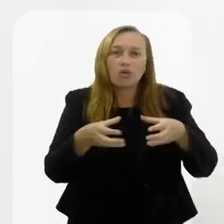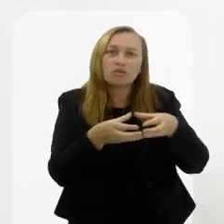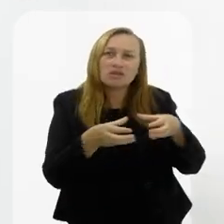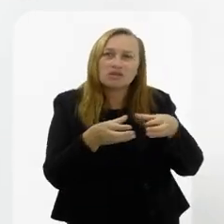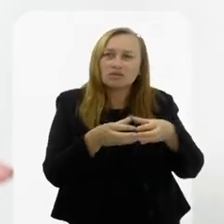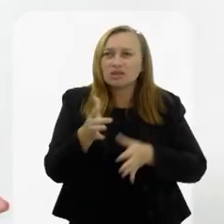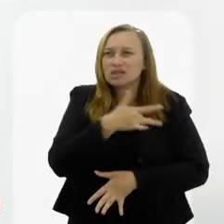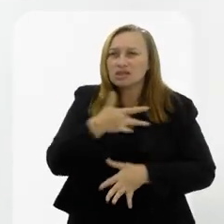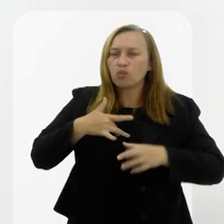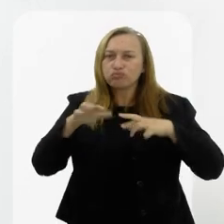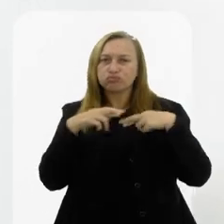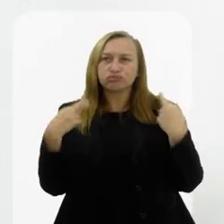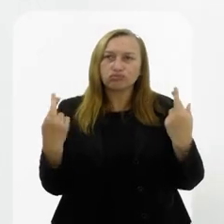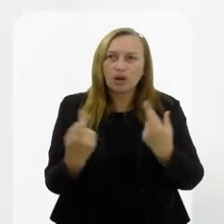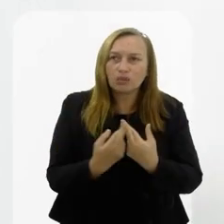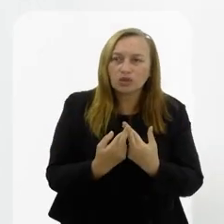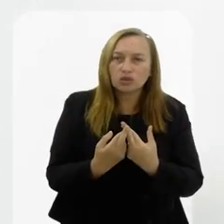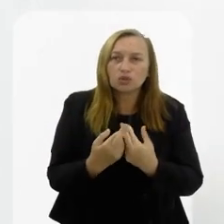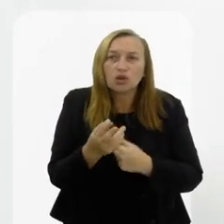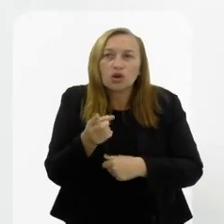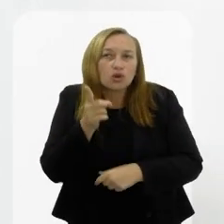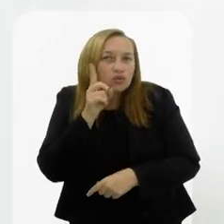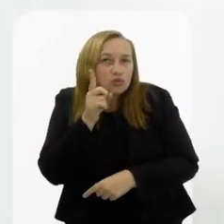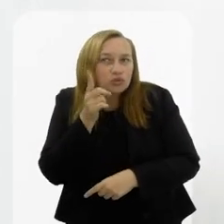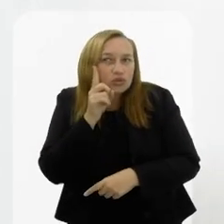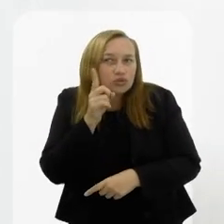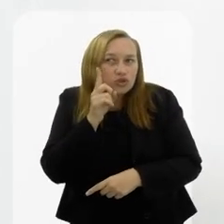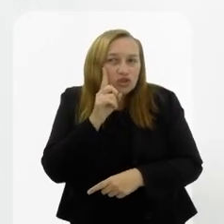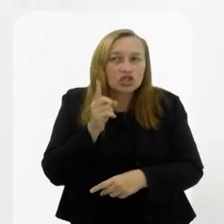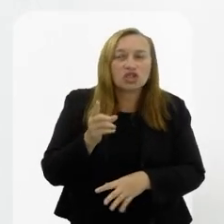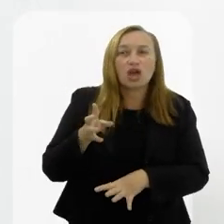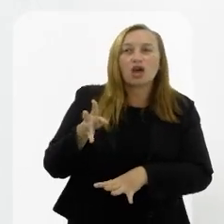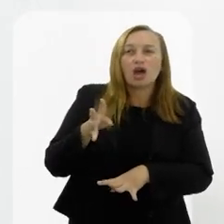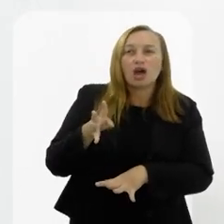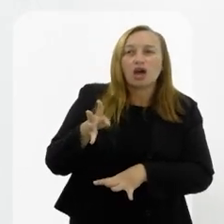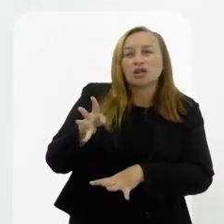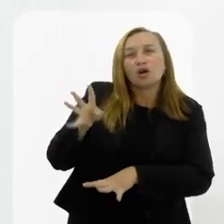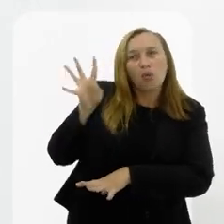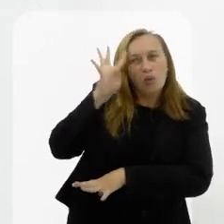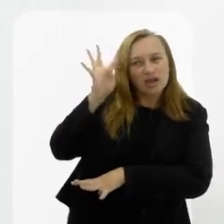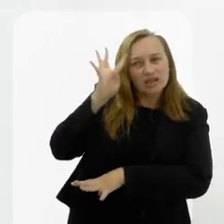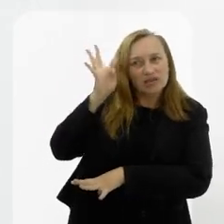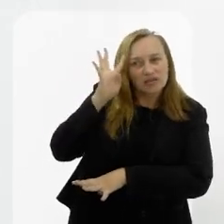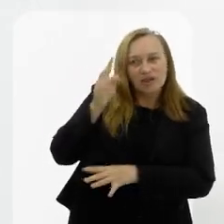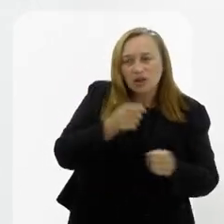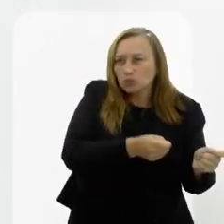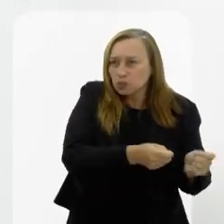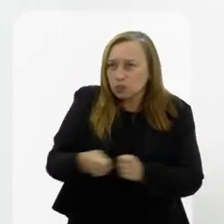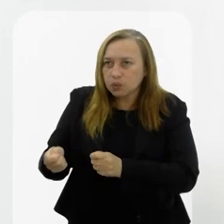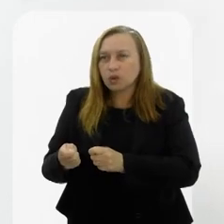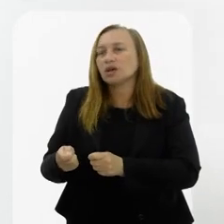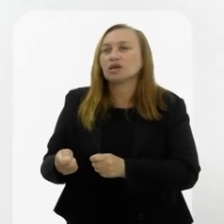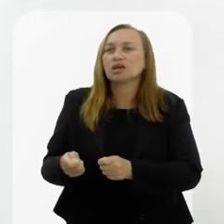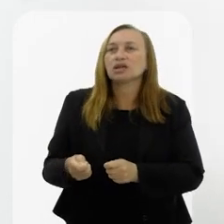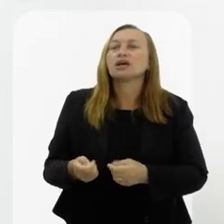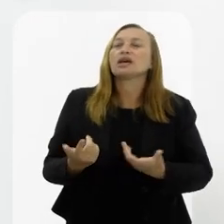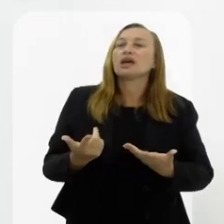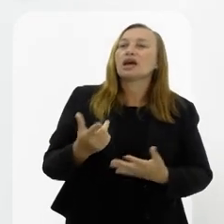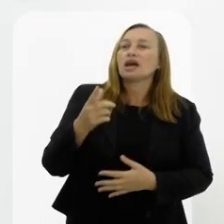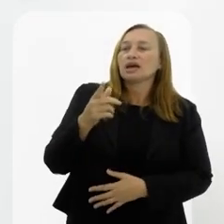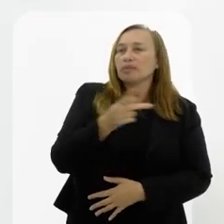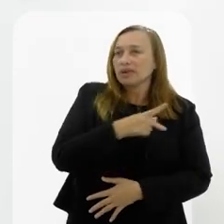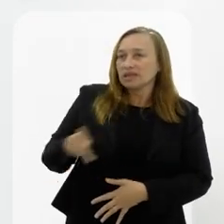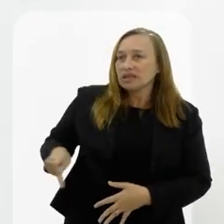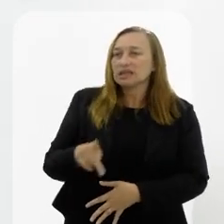dia. A Comissão de Saúde, ela se reúne regularmente às quartas-feiras, na presidência